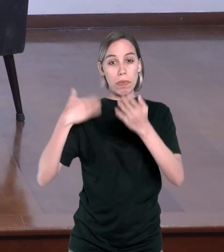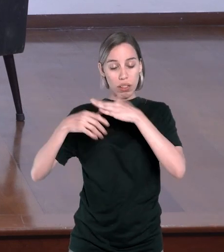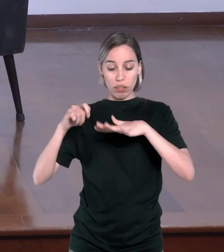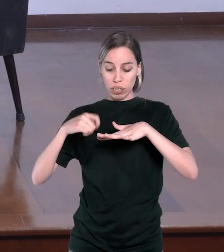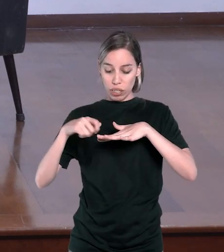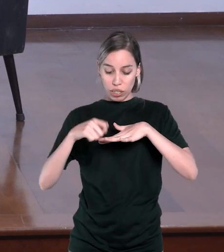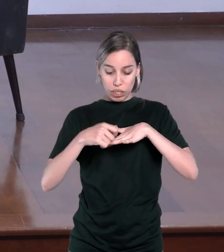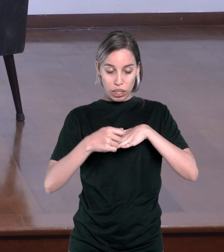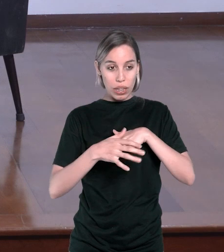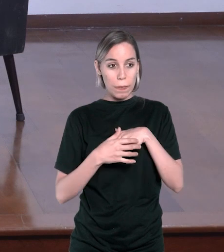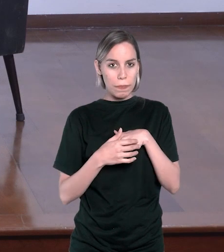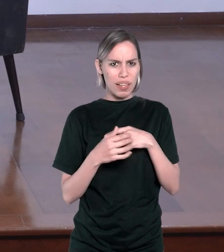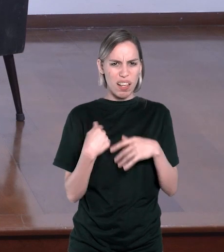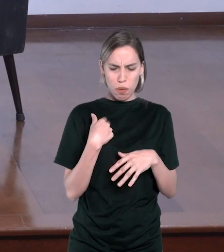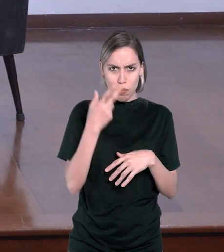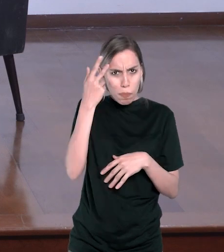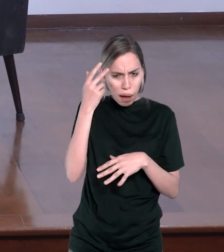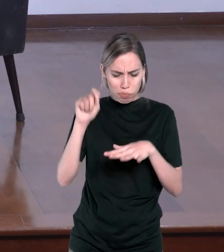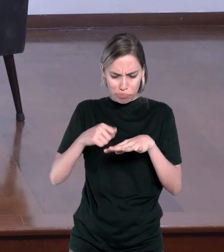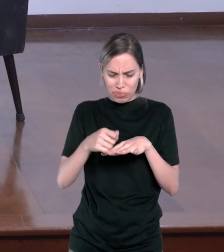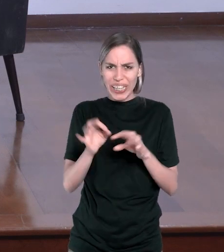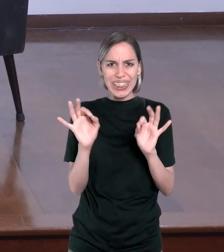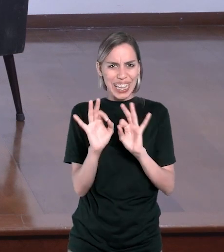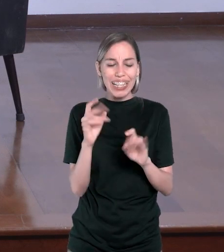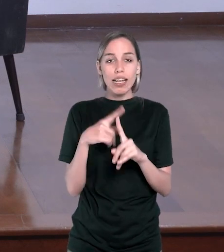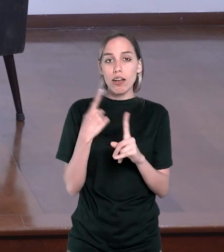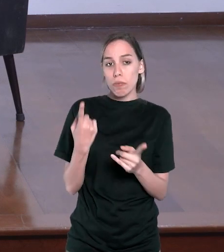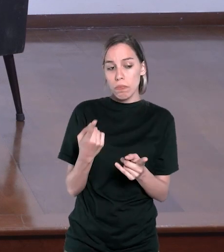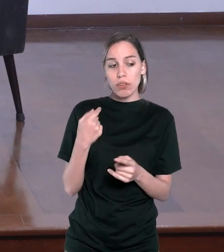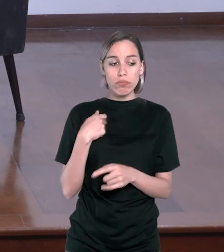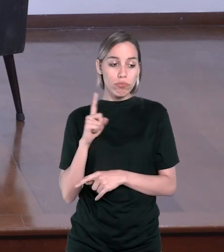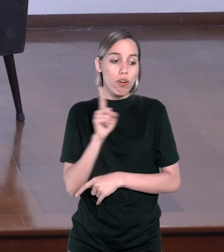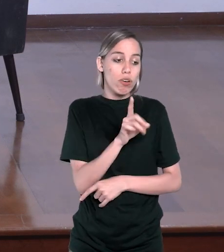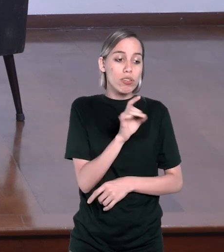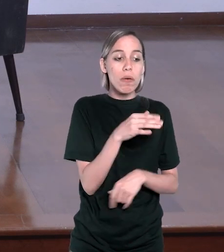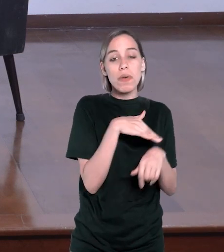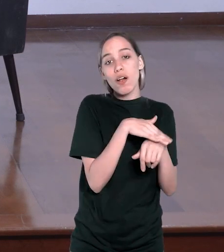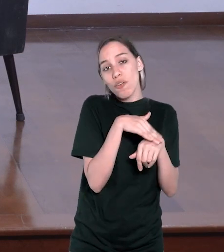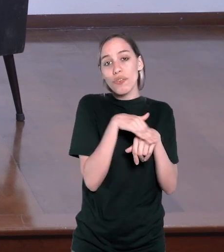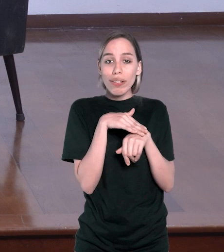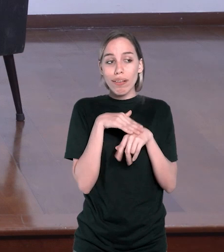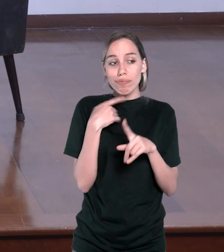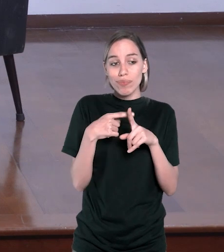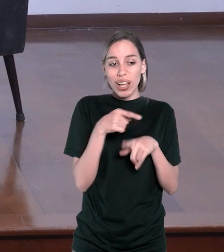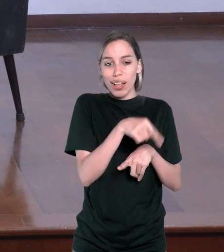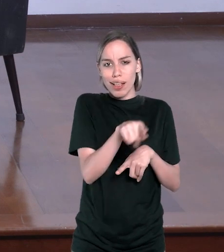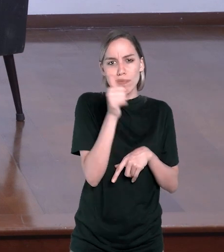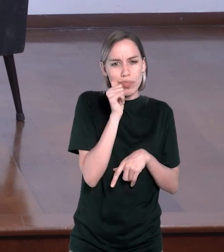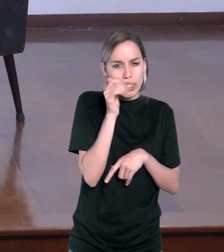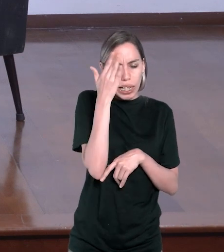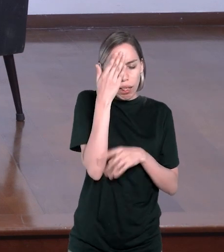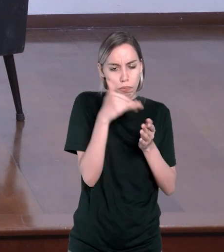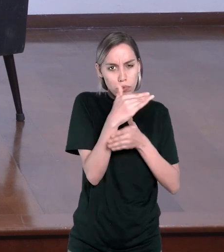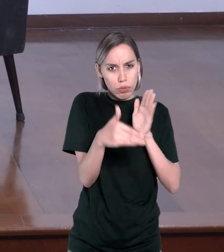para estar ficando conversando com elas, sabe, para saber. Deve saber de tudo sobre todos os assuntos, né? Sabem de tudo. E também assim, eu fico olhando para ver se elas